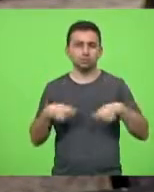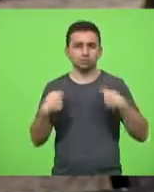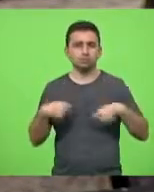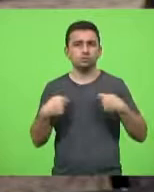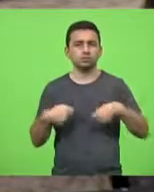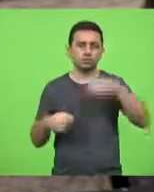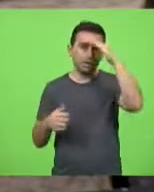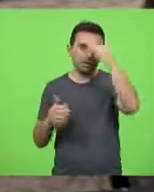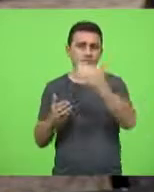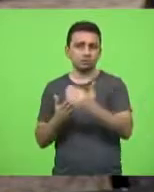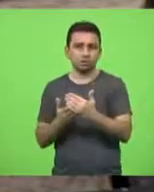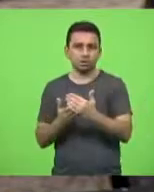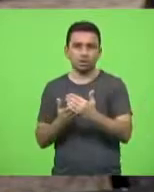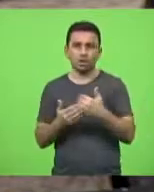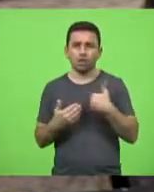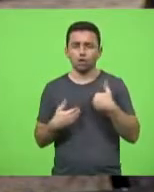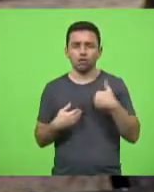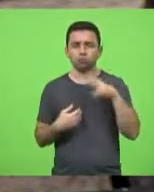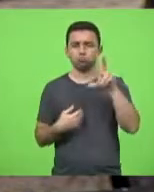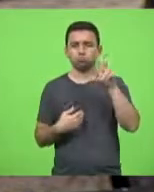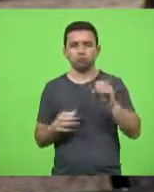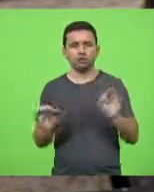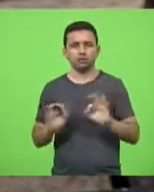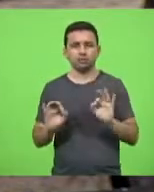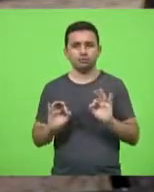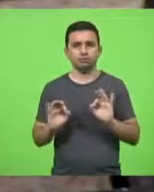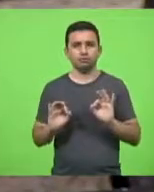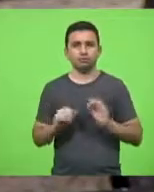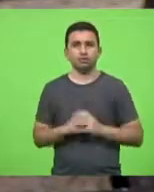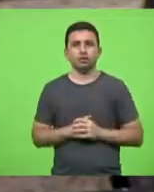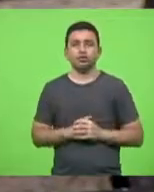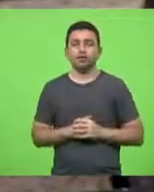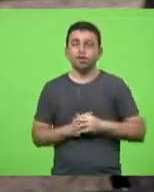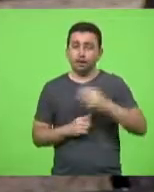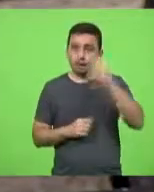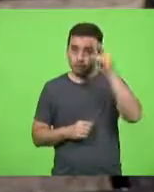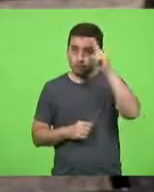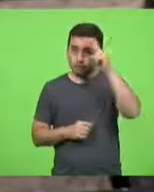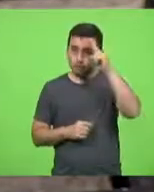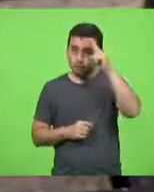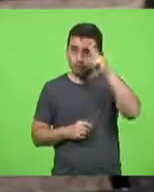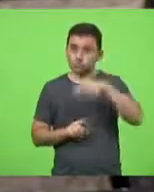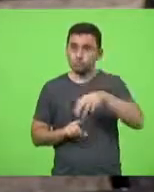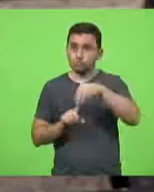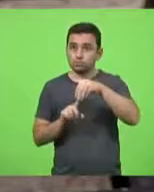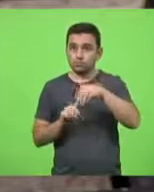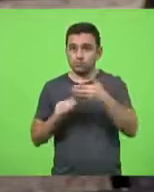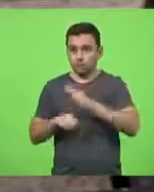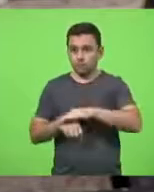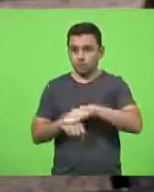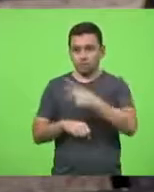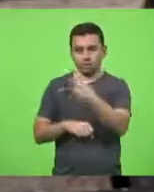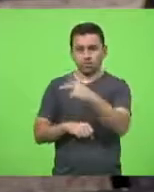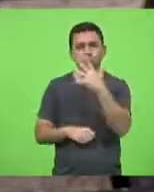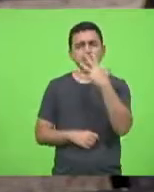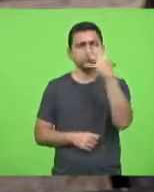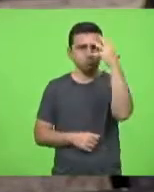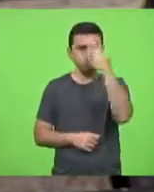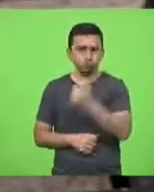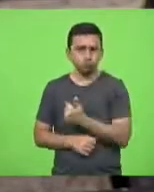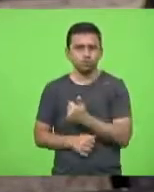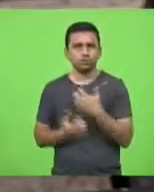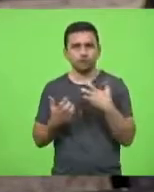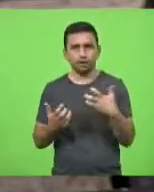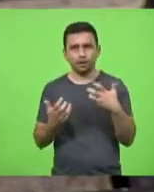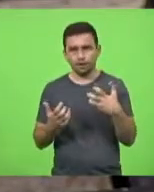Legislativa, e não voto a favor de projetos autorizativos. Ressaltando que a intenção do autor é belíssima,